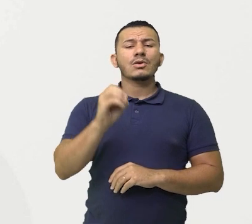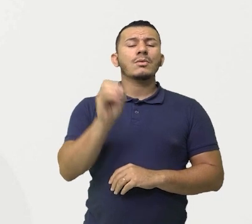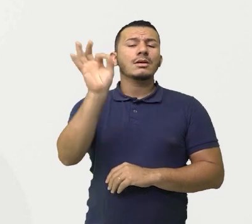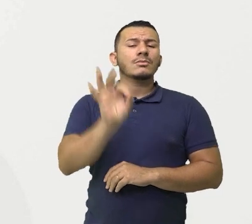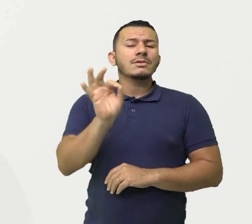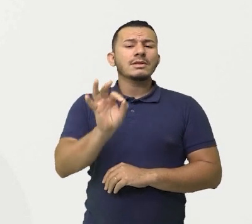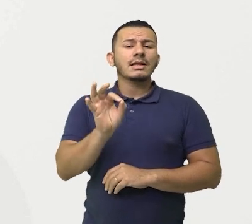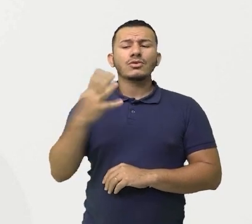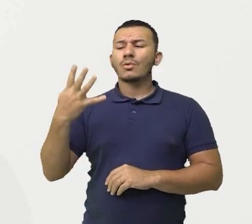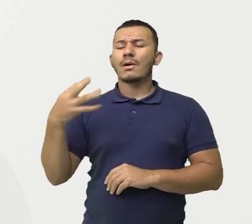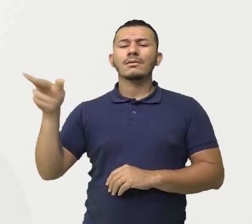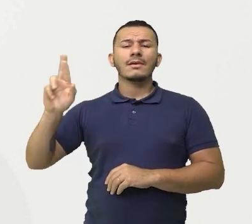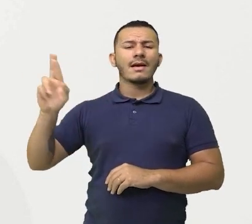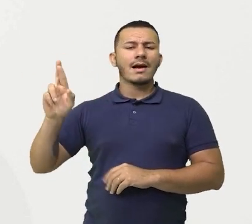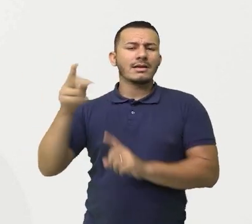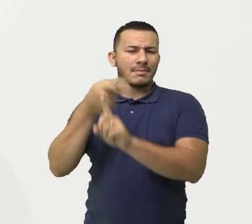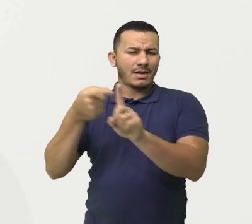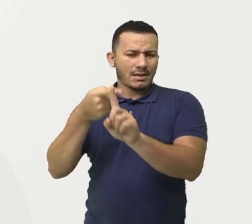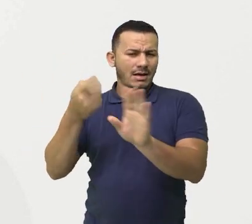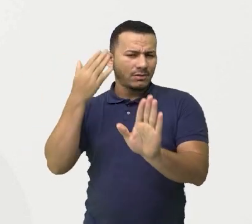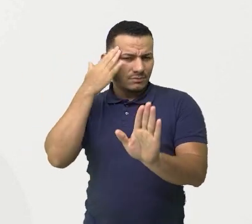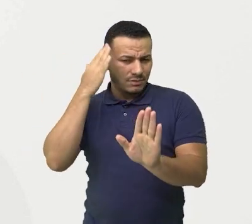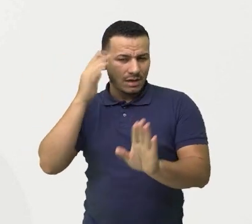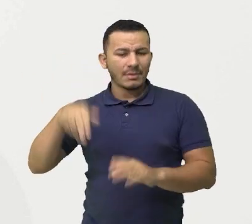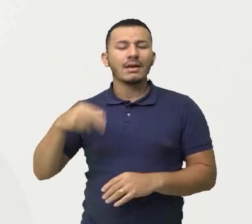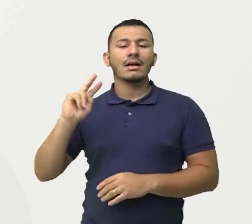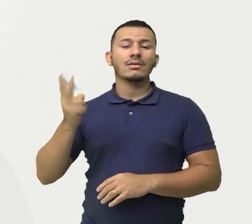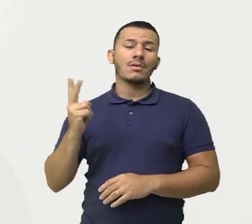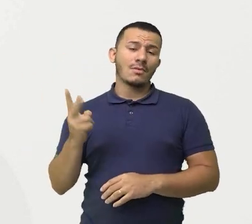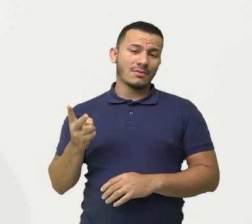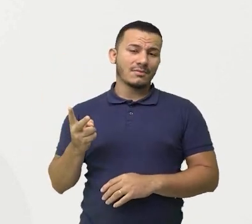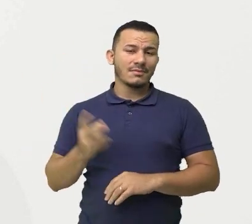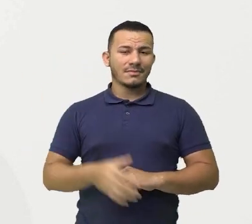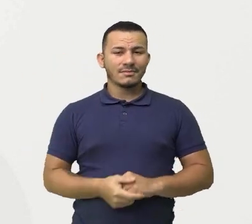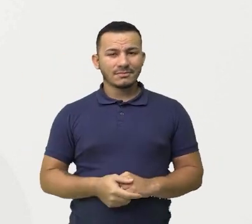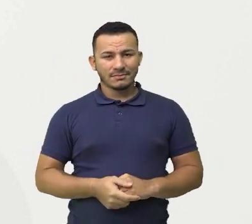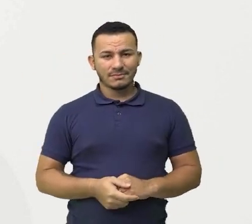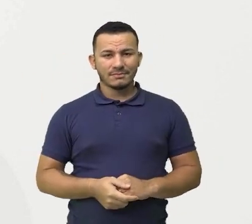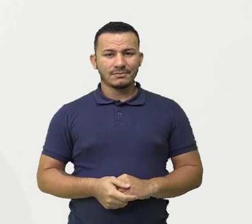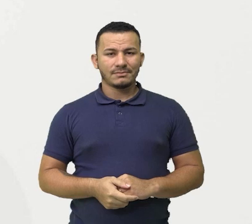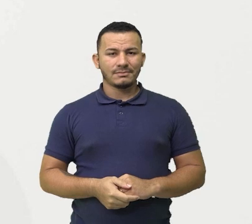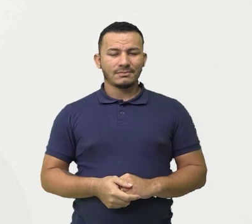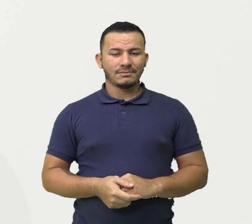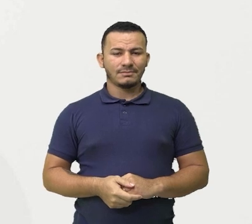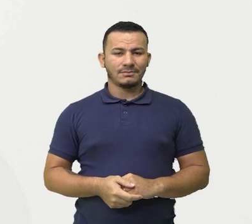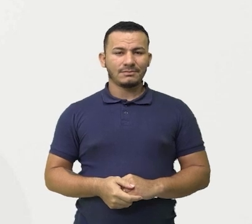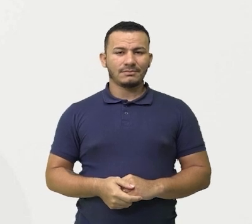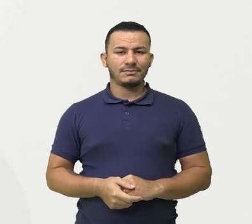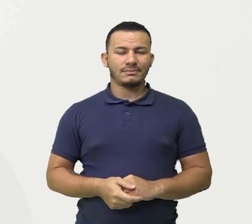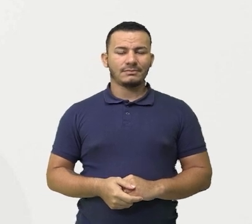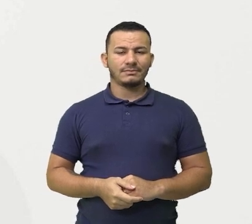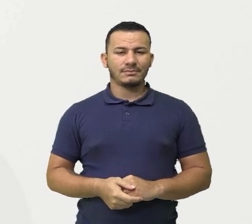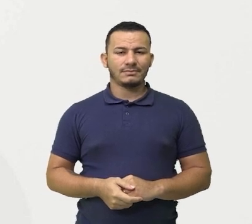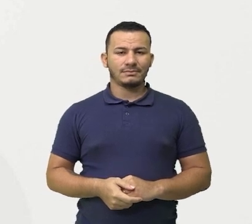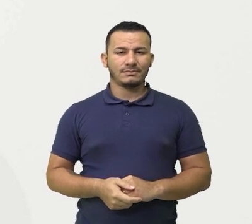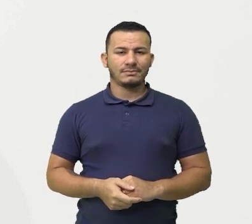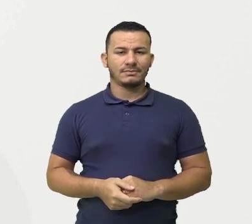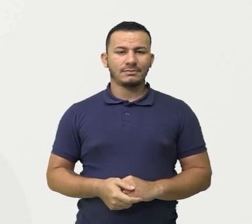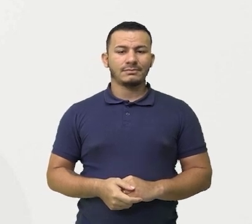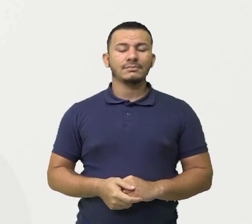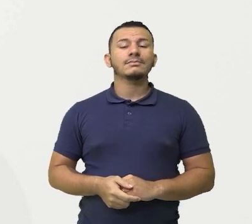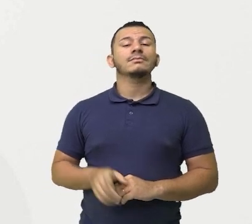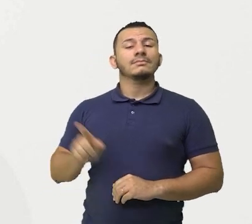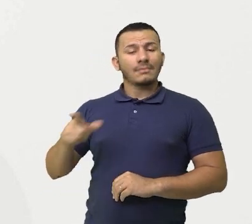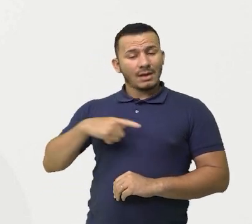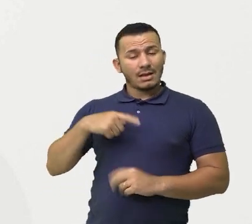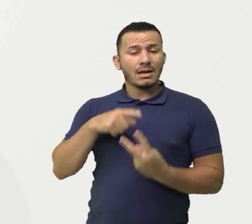R$4 é metade. Não nós sabíamos, já dá para a gente deduzir bem aqui que a resposta seria R$2, 50%. Beleza? Isso eu falando